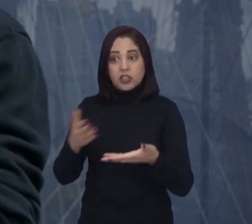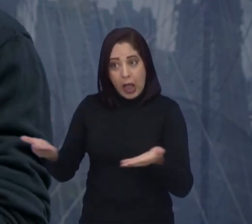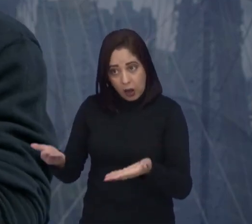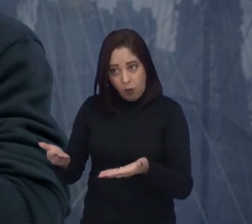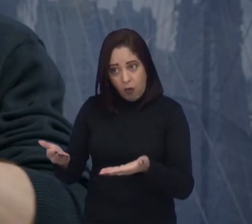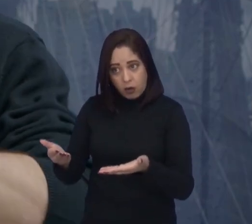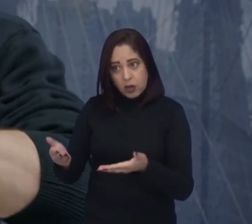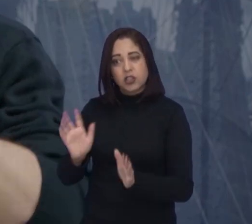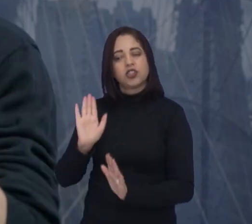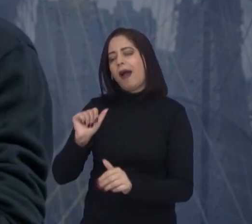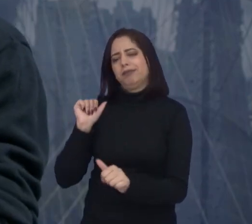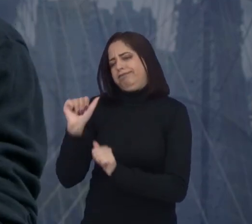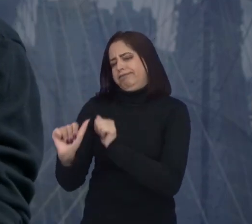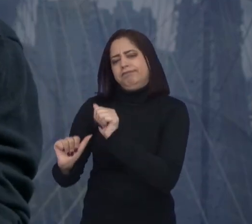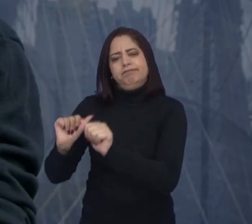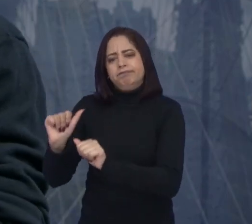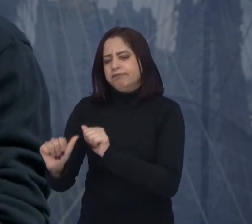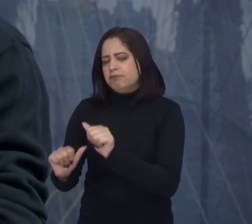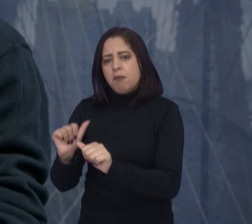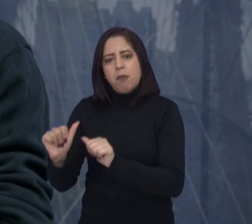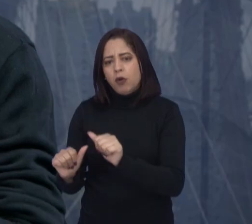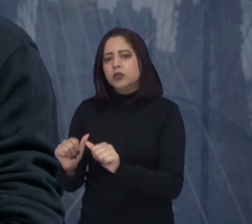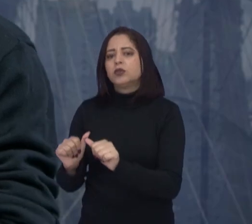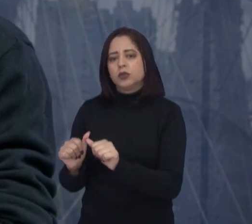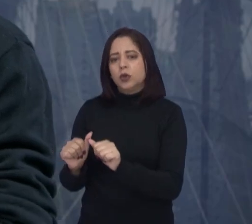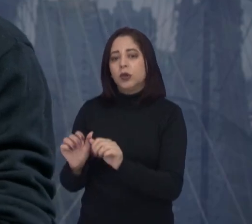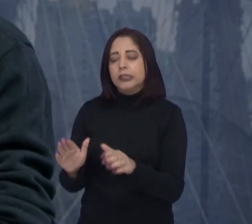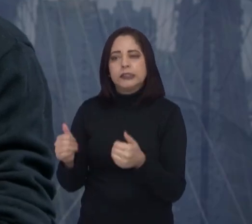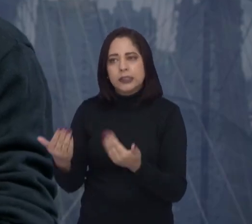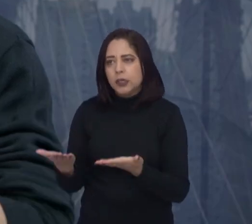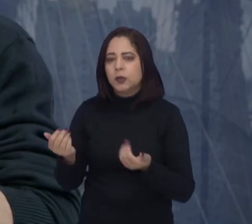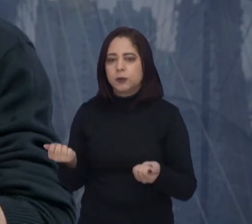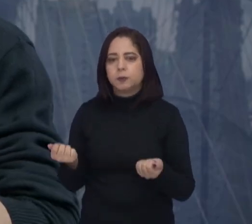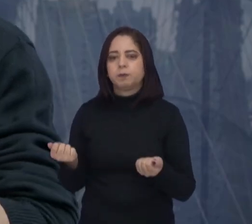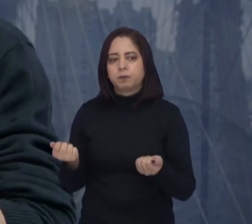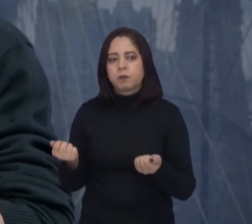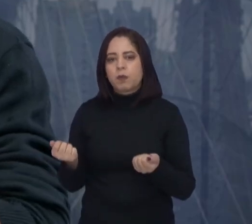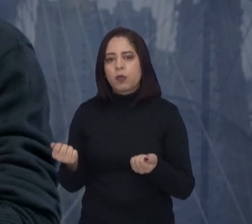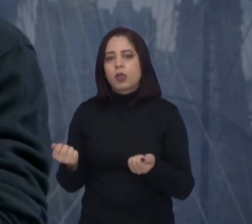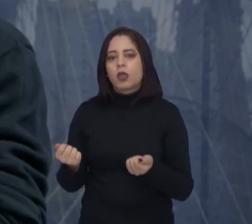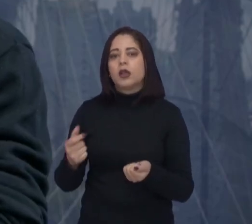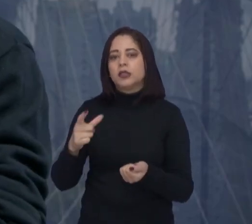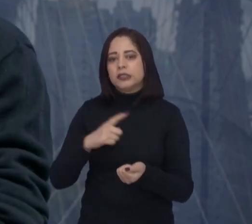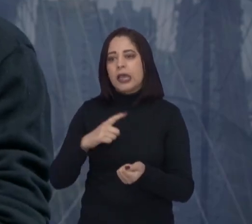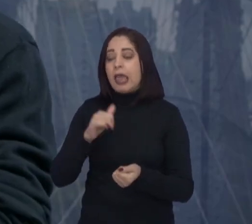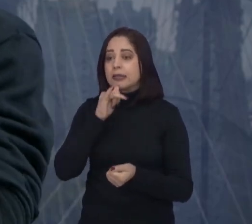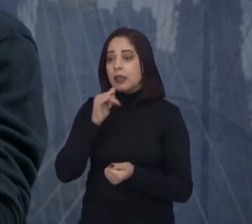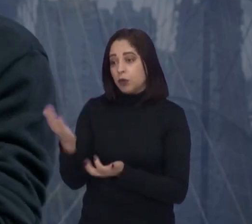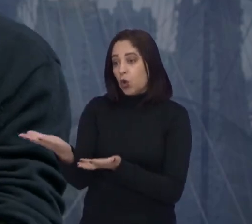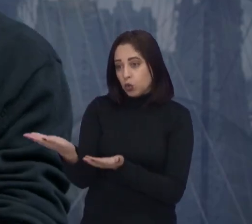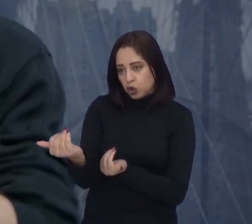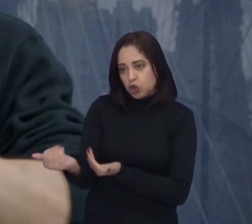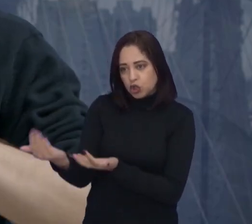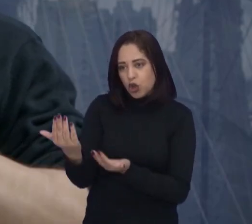infantil, que é o que a transformação da sociedade permeia. Então, tem esse fenômeno do jovem neném, né, que nem